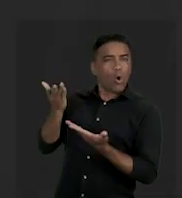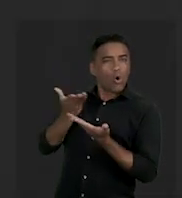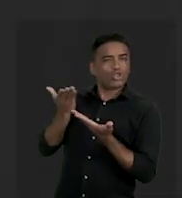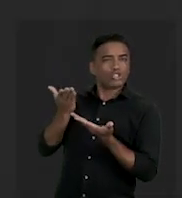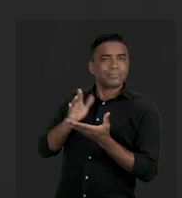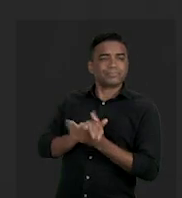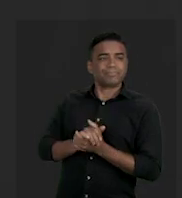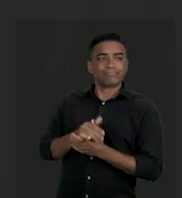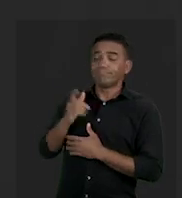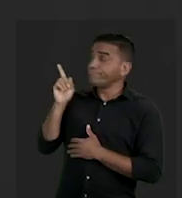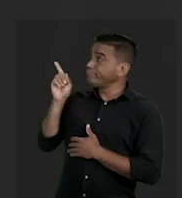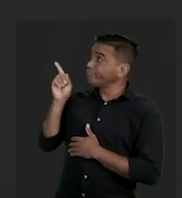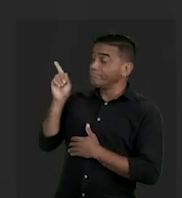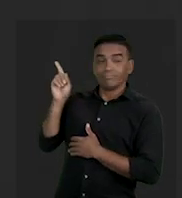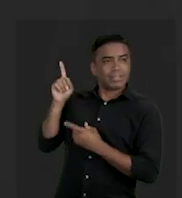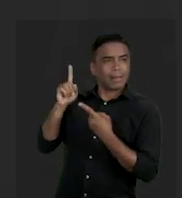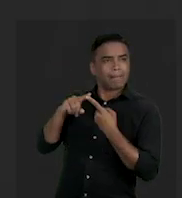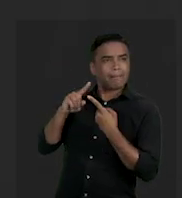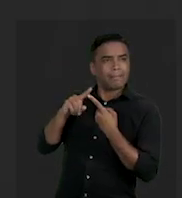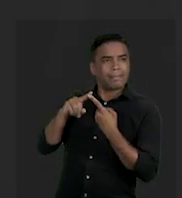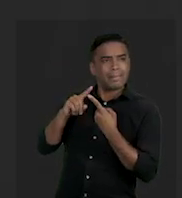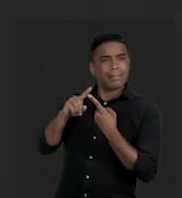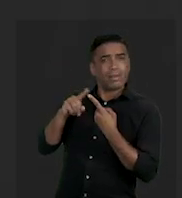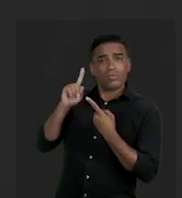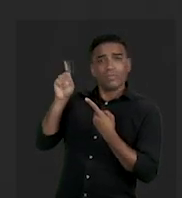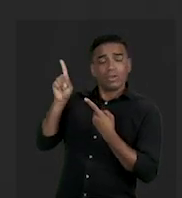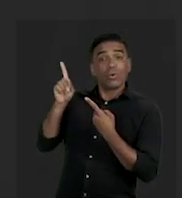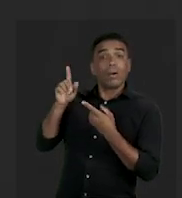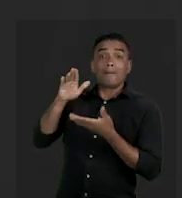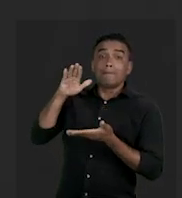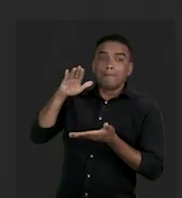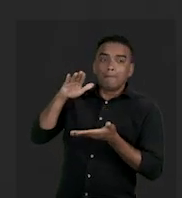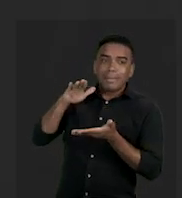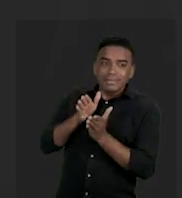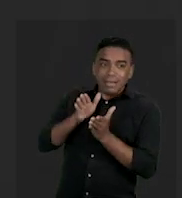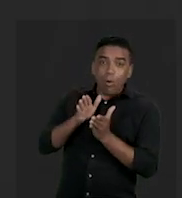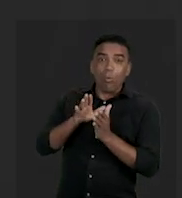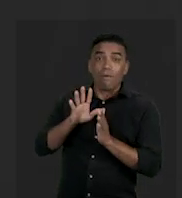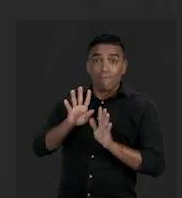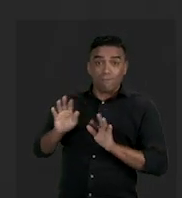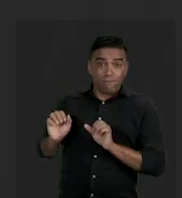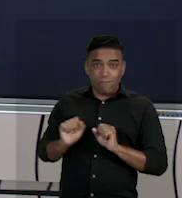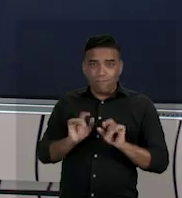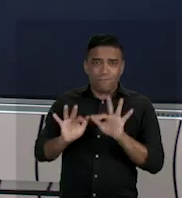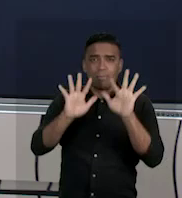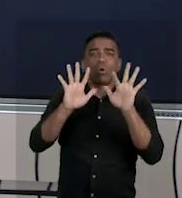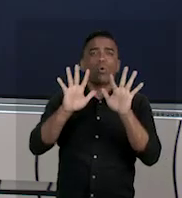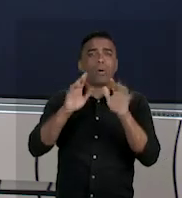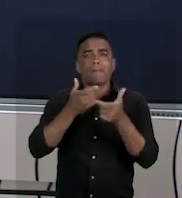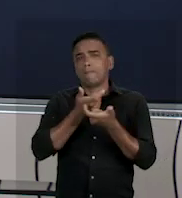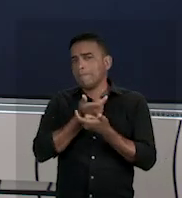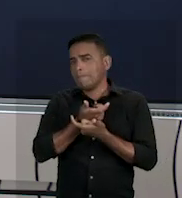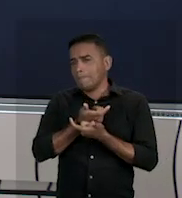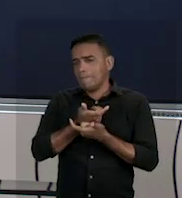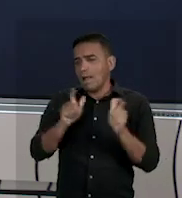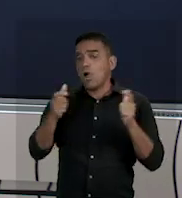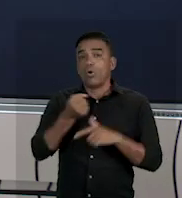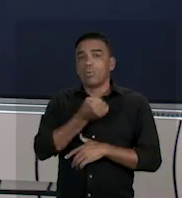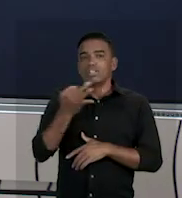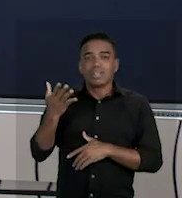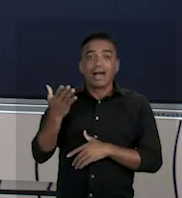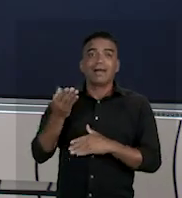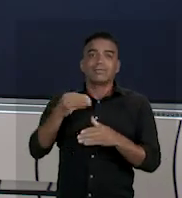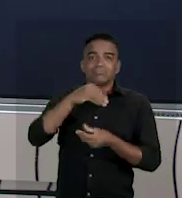justamente o processo onde eu tenho a alteração da pressão de vapor. Então, quanto maior a quantidade de